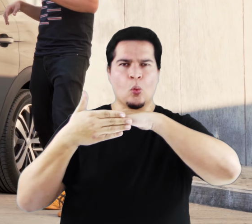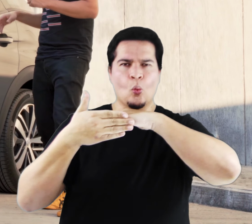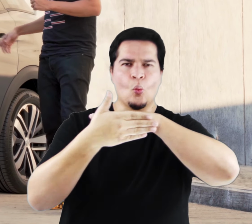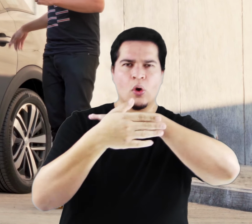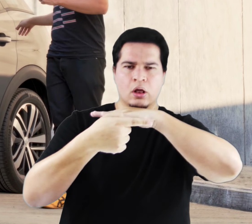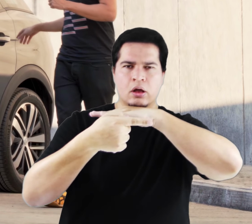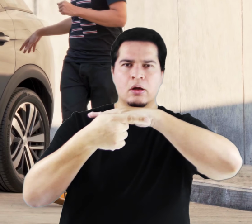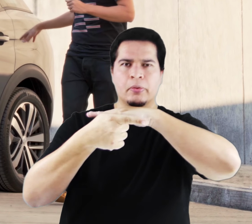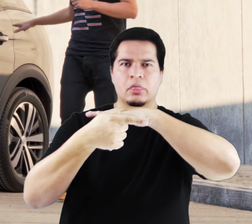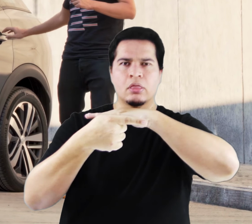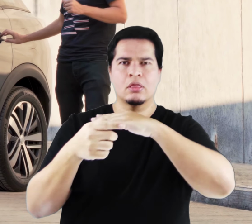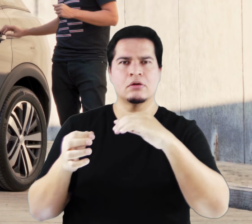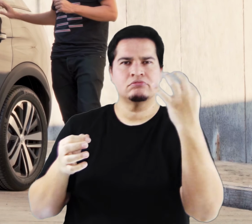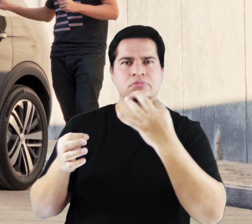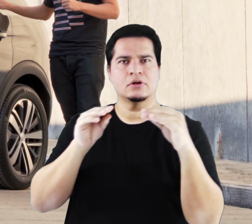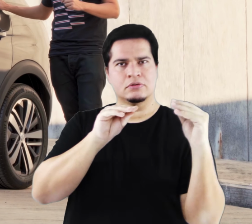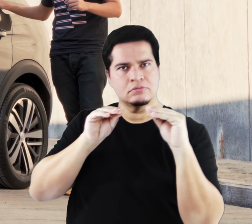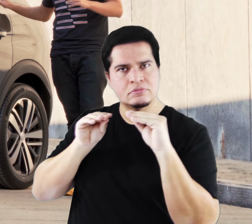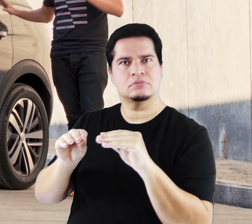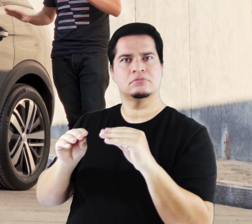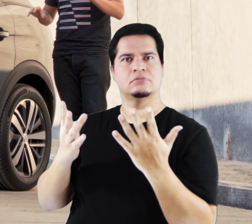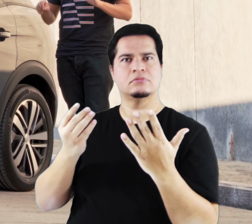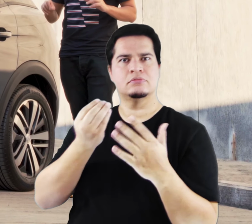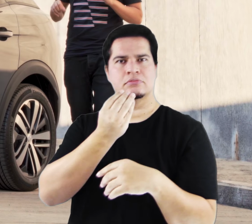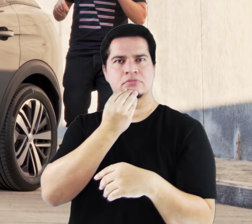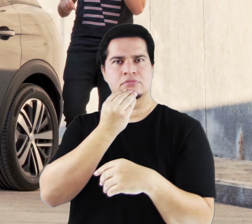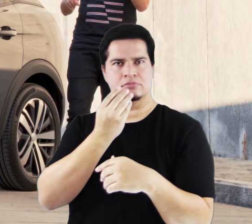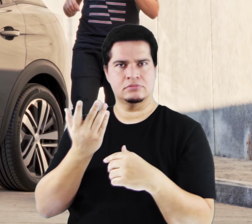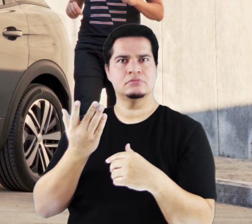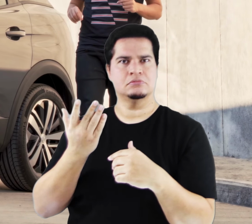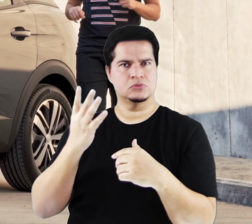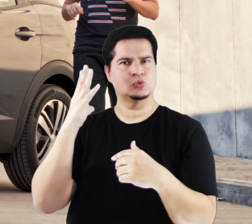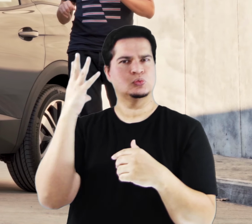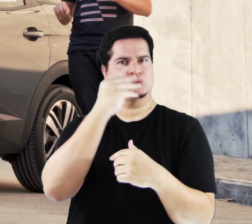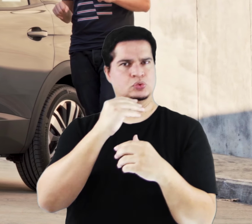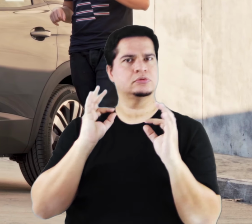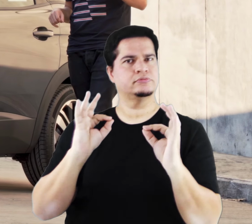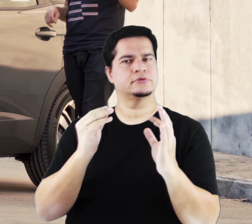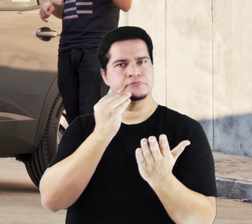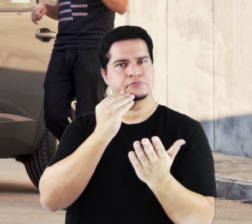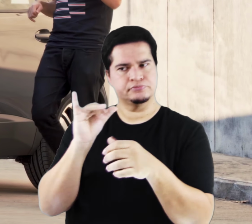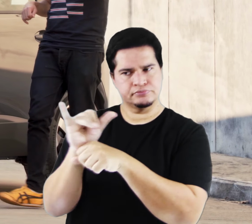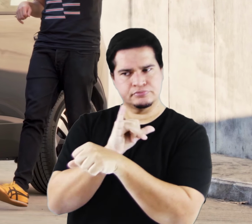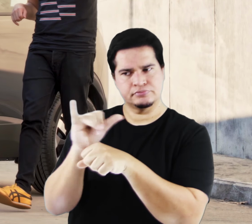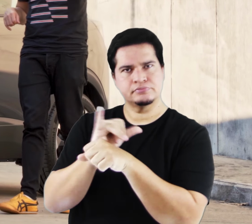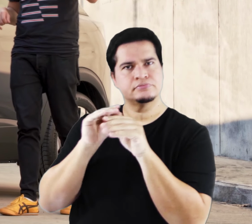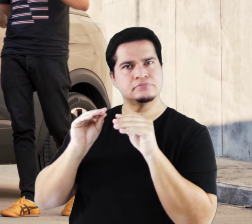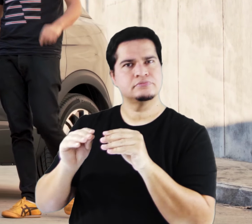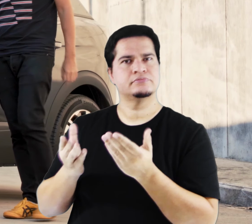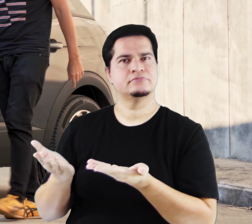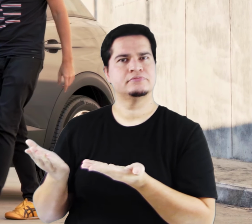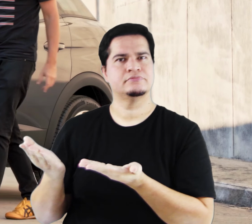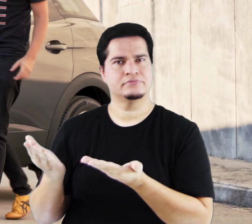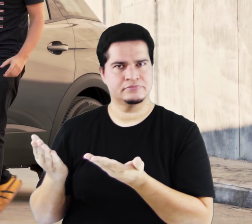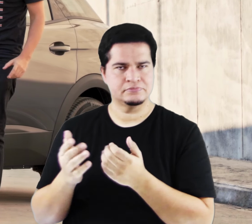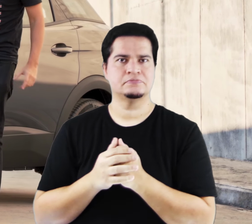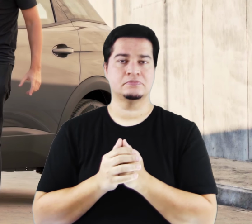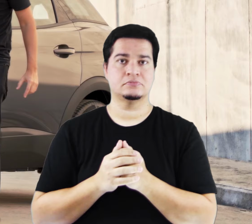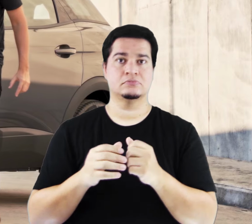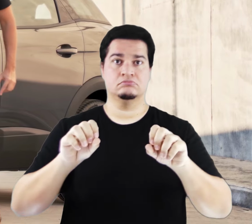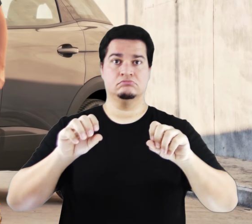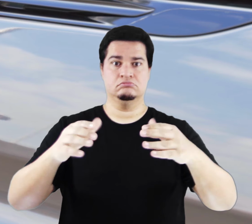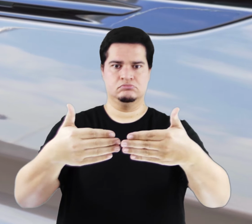mais conceitual, quem sabe uma maçaneta traseira embutida aqui, enfim, eu acho que valia essa provocação mais adiante. Aliás, falando no Jaguar Land Rover, aqui a